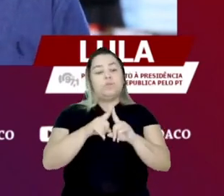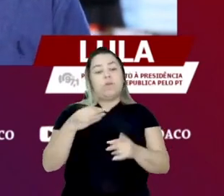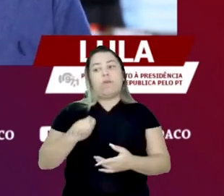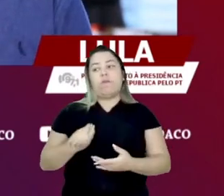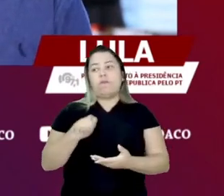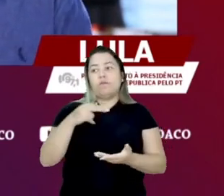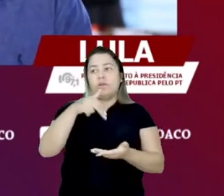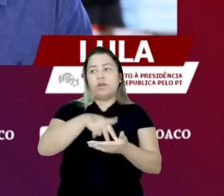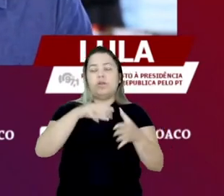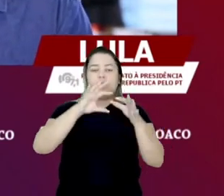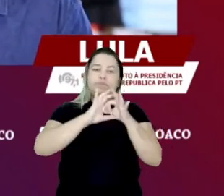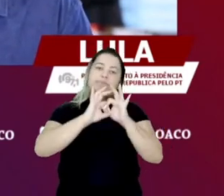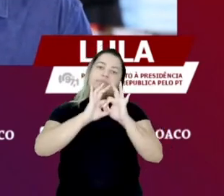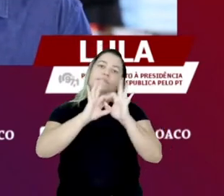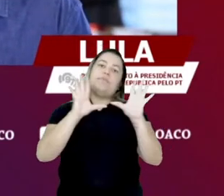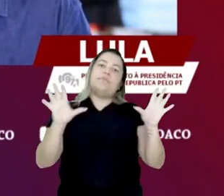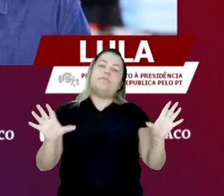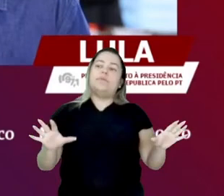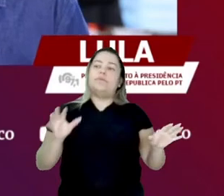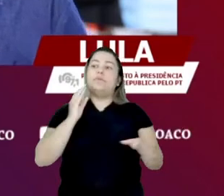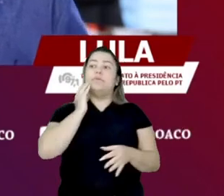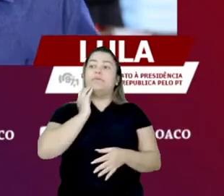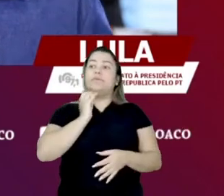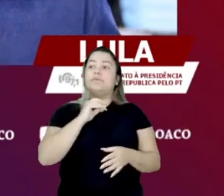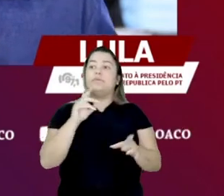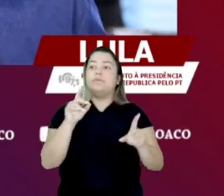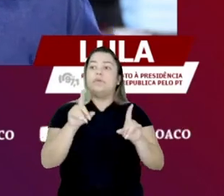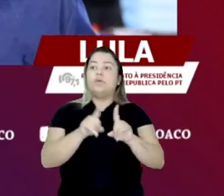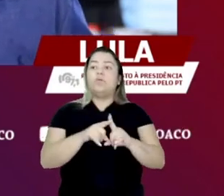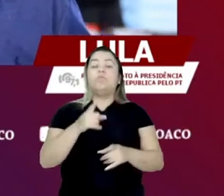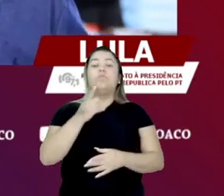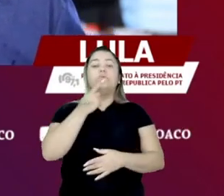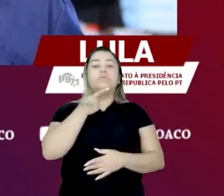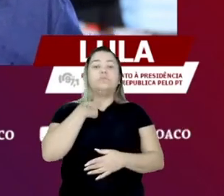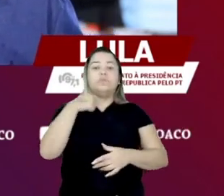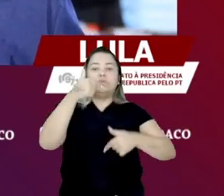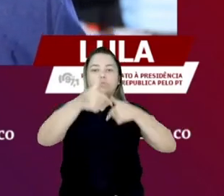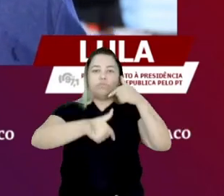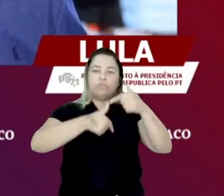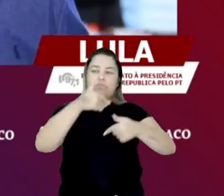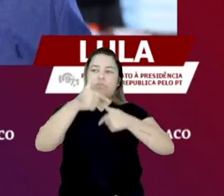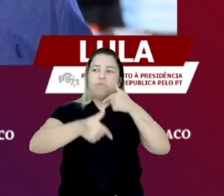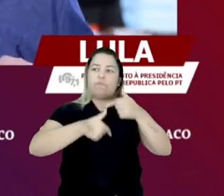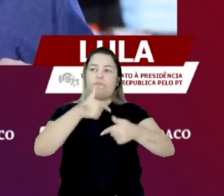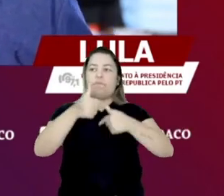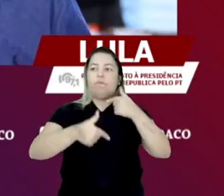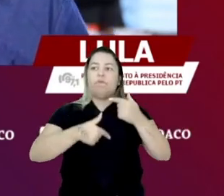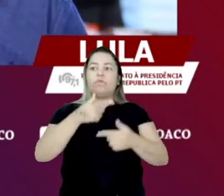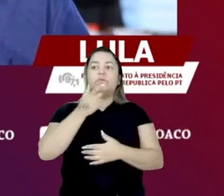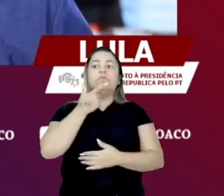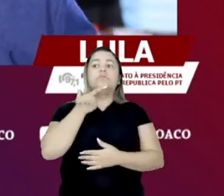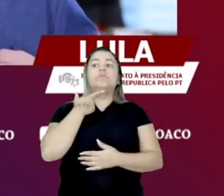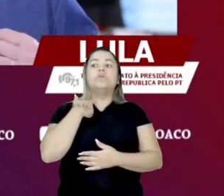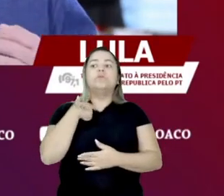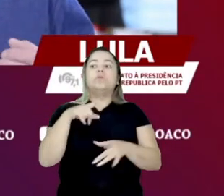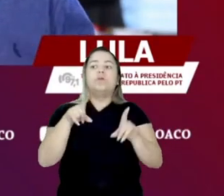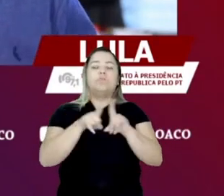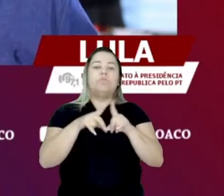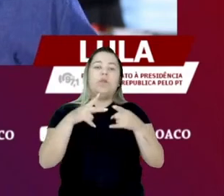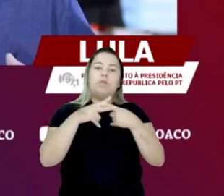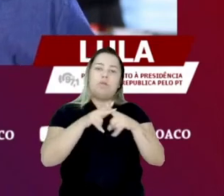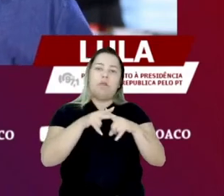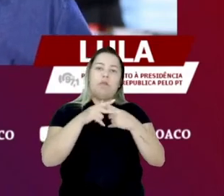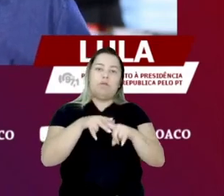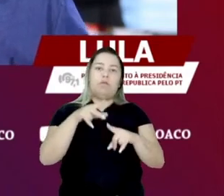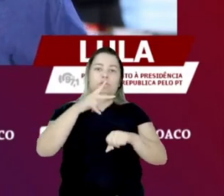país, e com muita vontade de fazer o povo brasileiro voltar a comer 3 vezes ao dia, a ter emprego, a ter aumento do